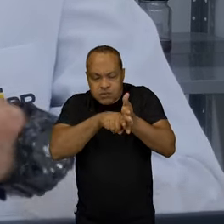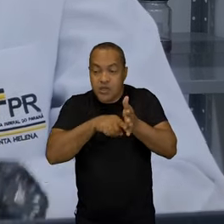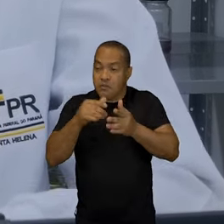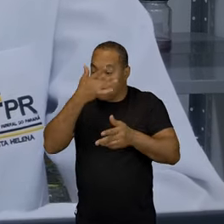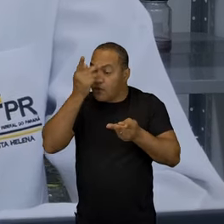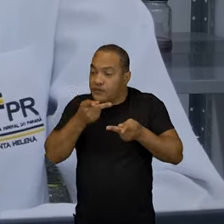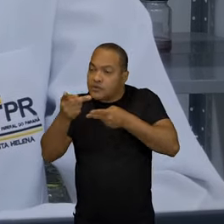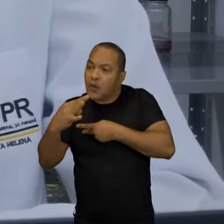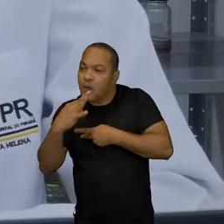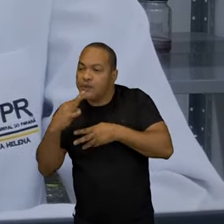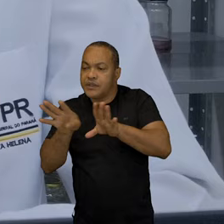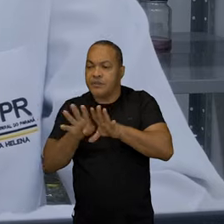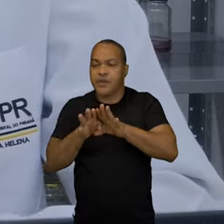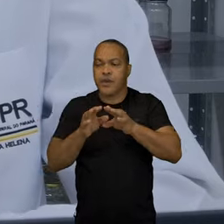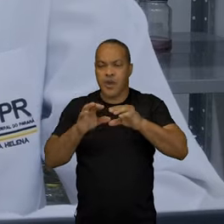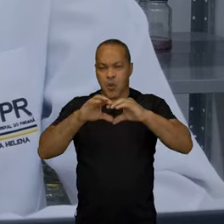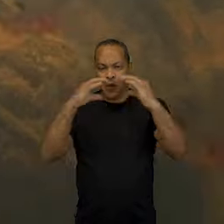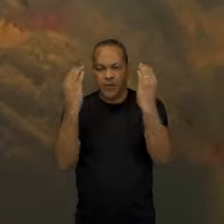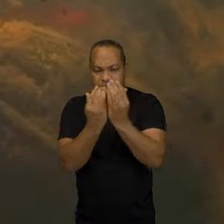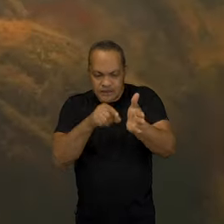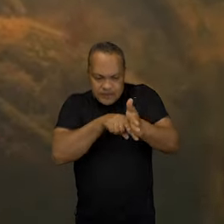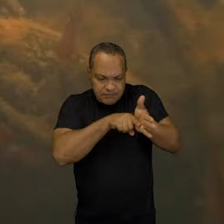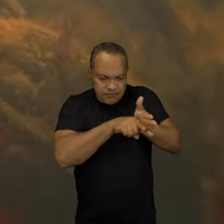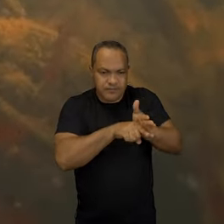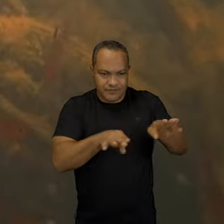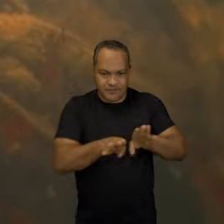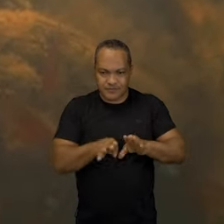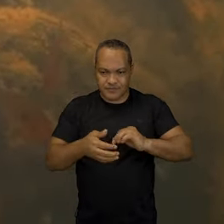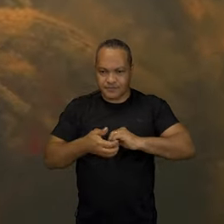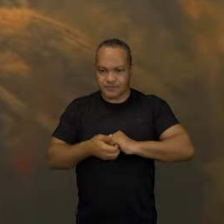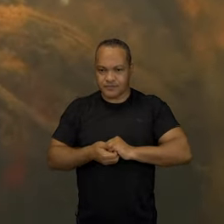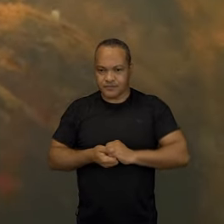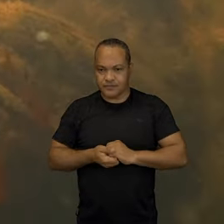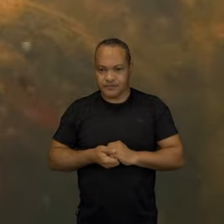e também, né, com a comunidade científica.